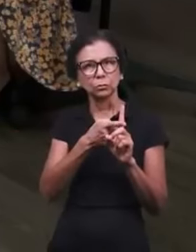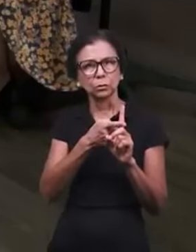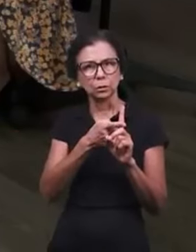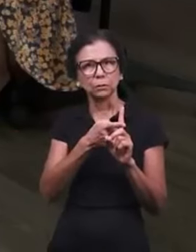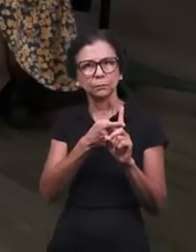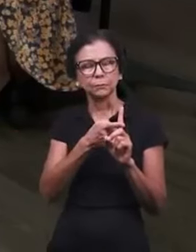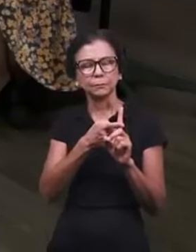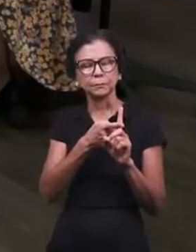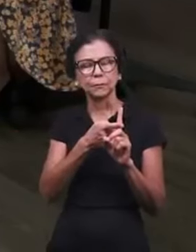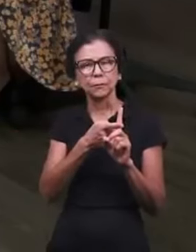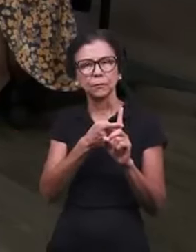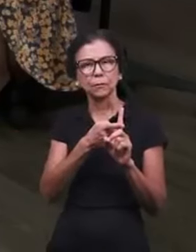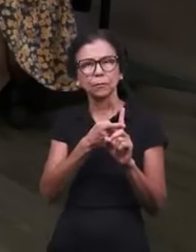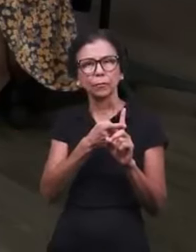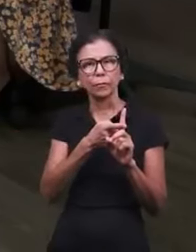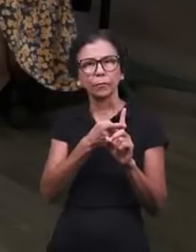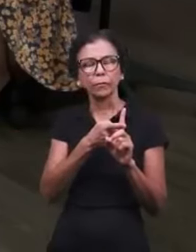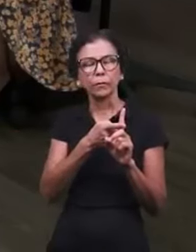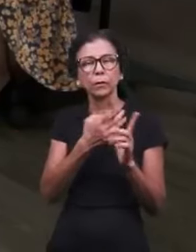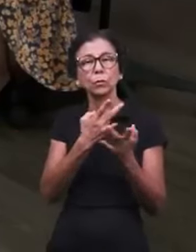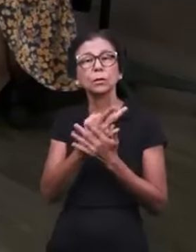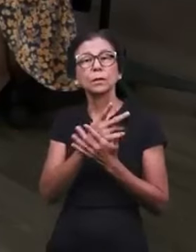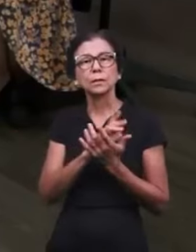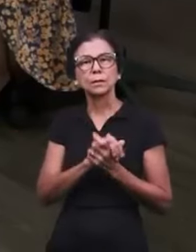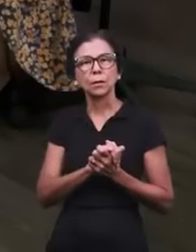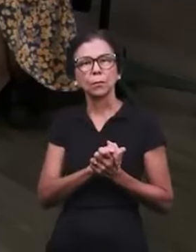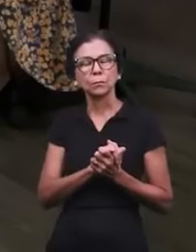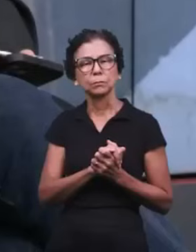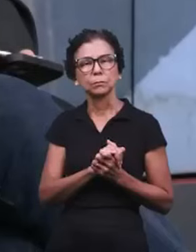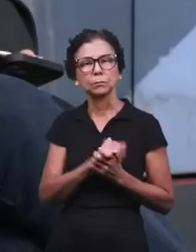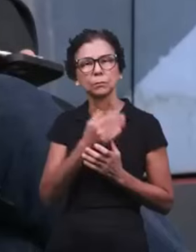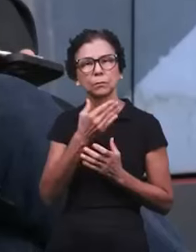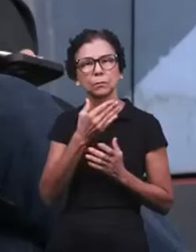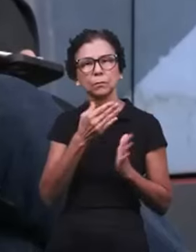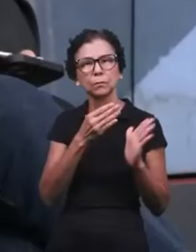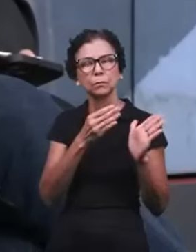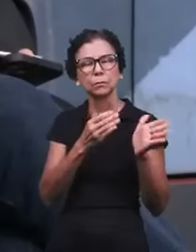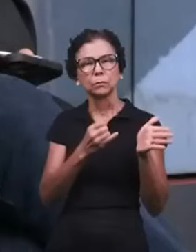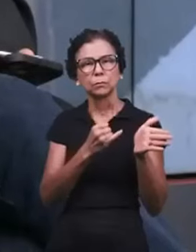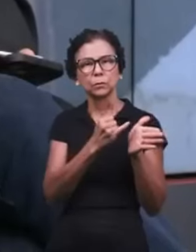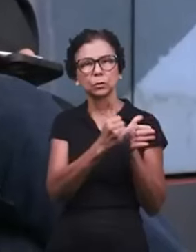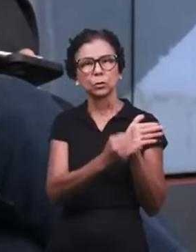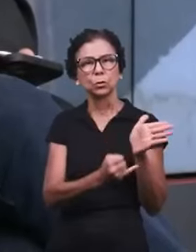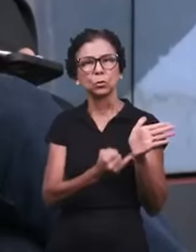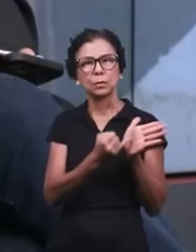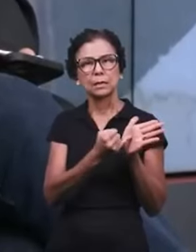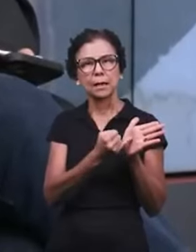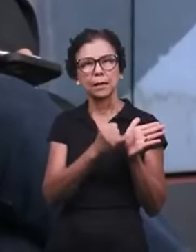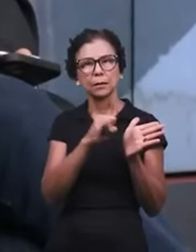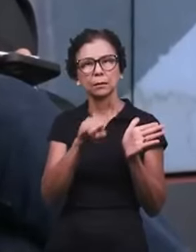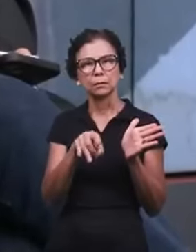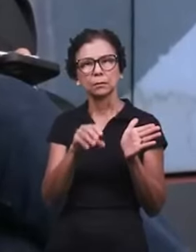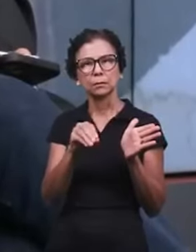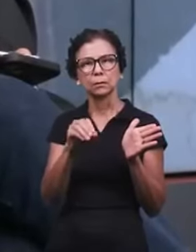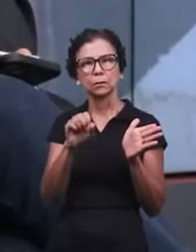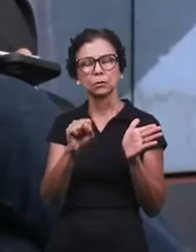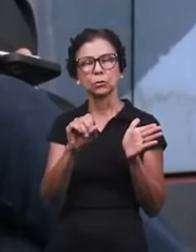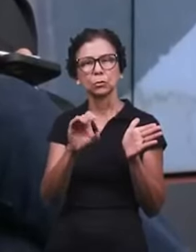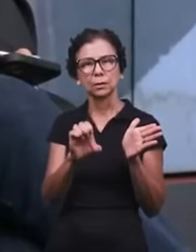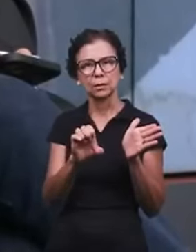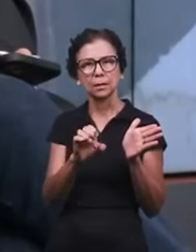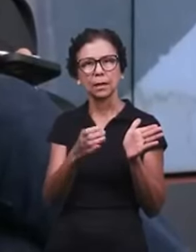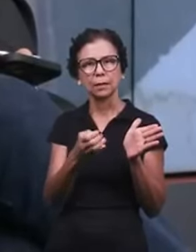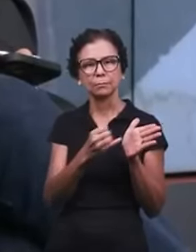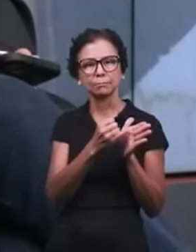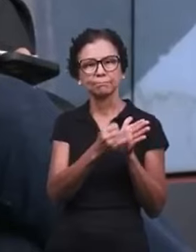primeira de José abandoná-la não mala exatamente mas Jesus não podia nascer no lar